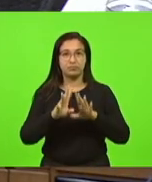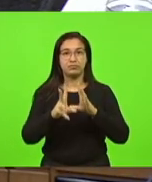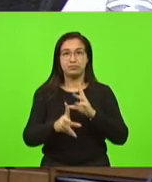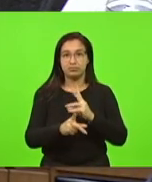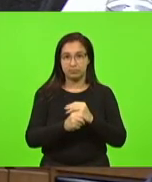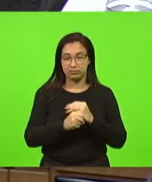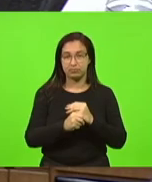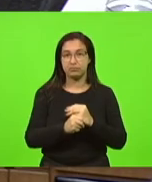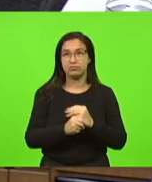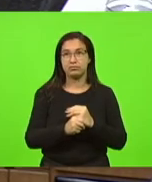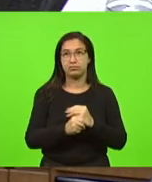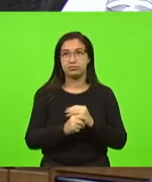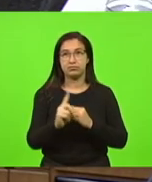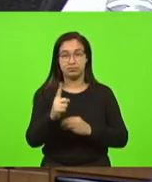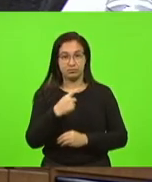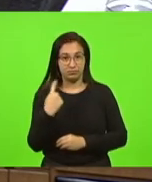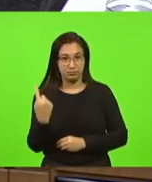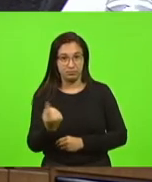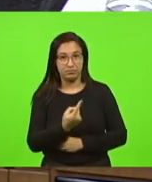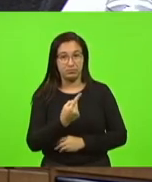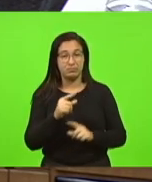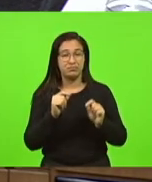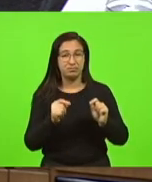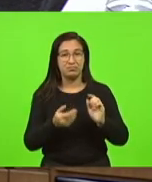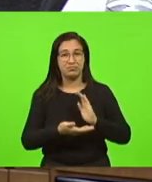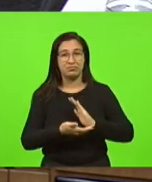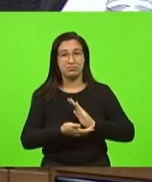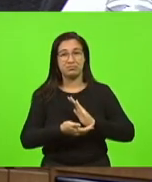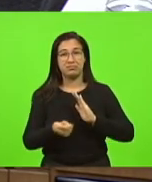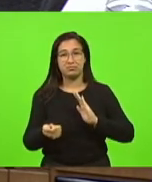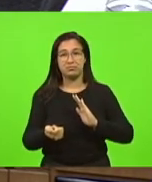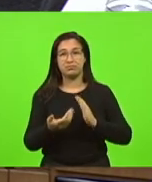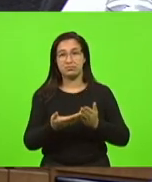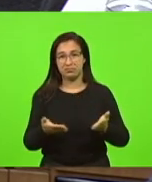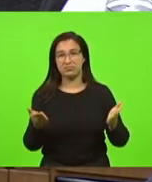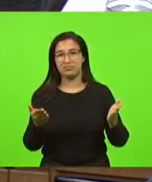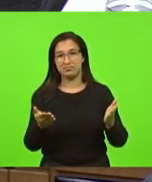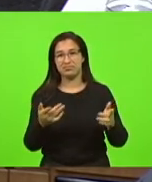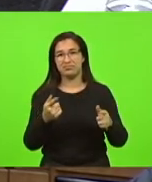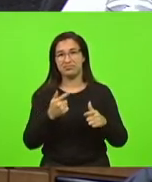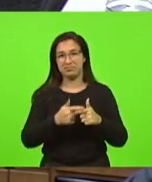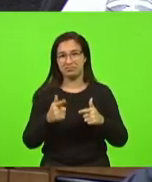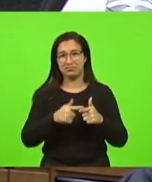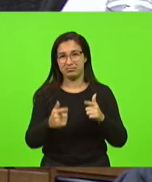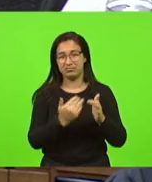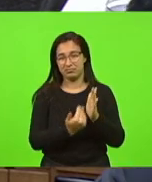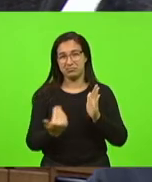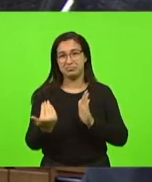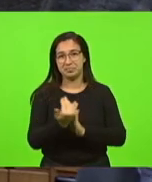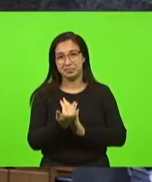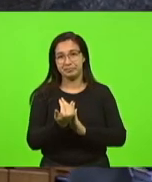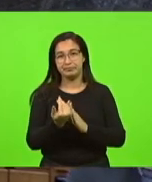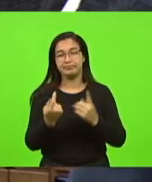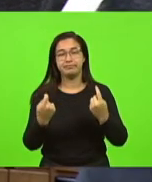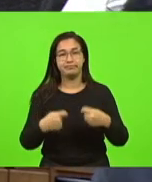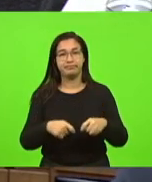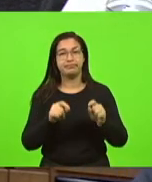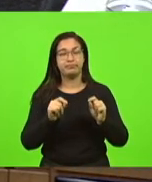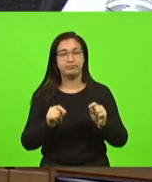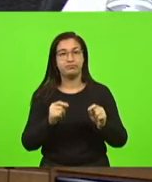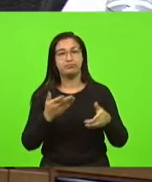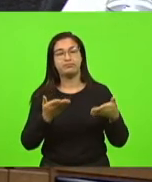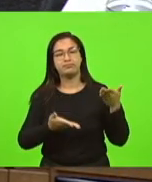senhores deputados, nós vamos estar aí tirando as competências do sócio-educativo e criar um problema sério. Então, nós temos que preservar as funções